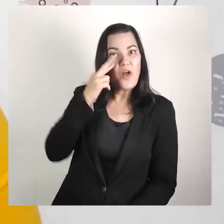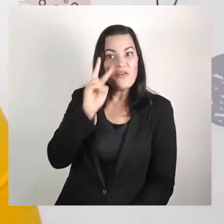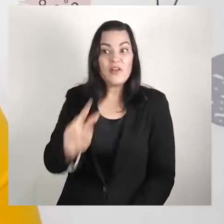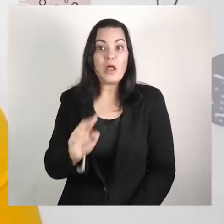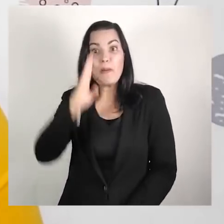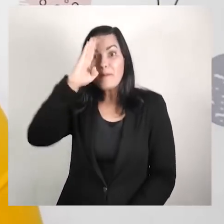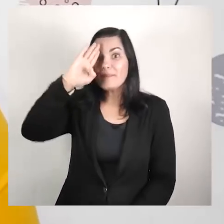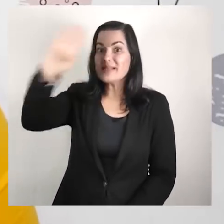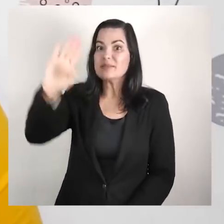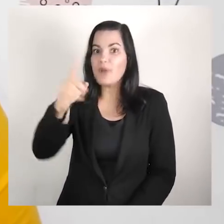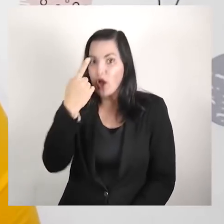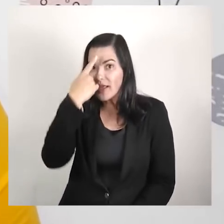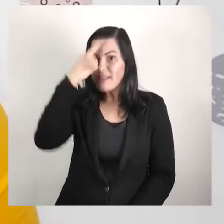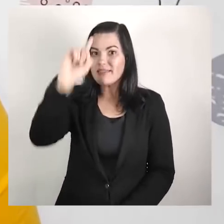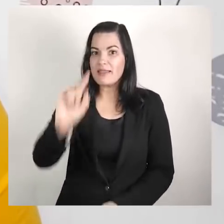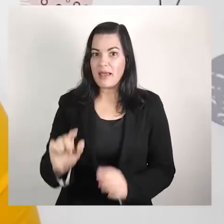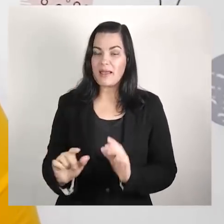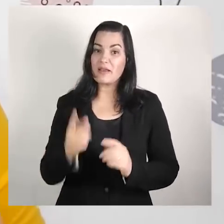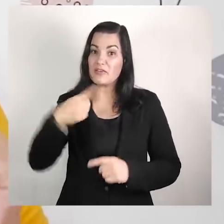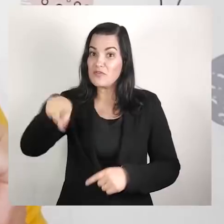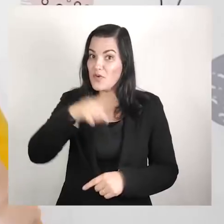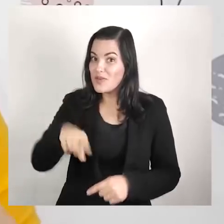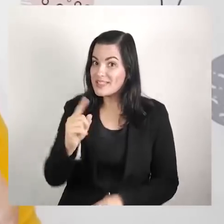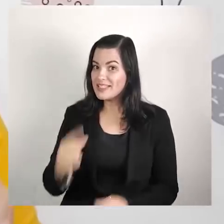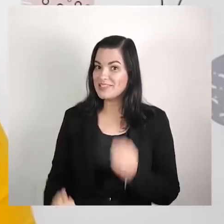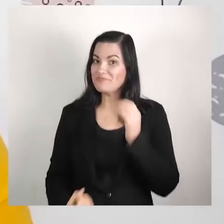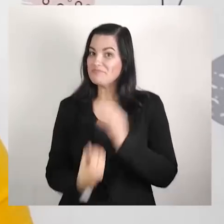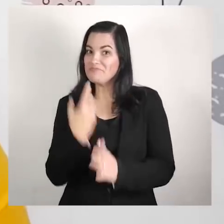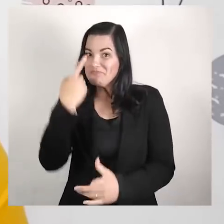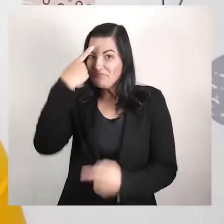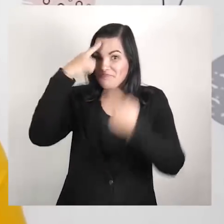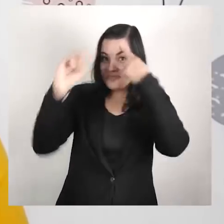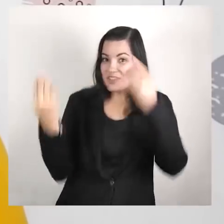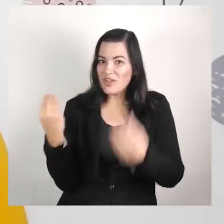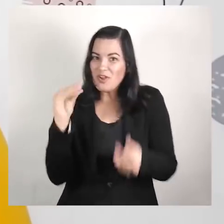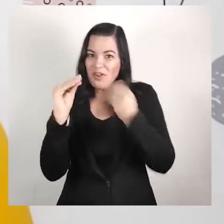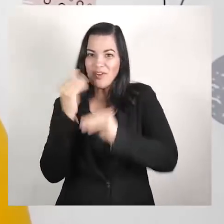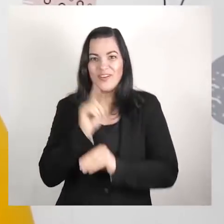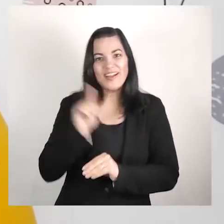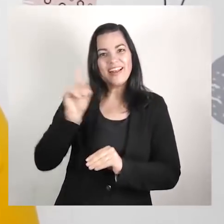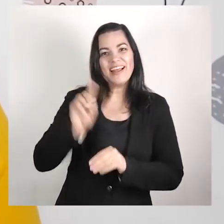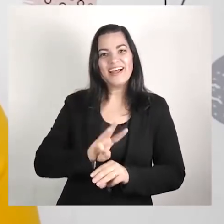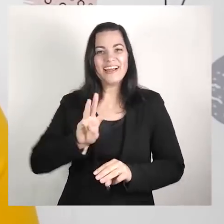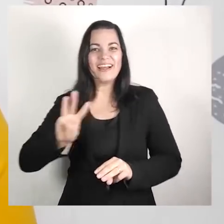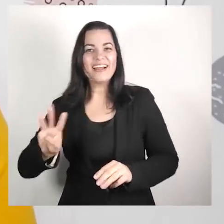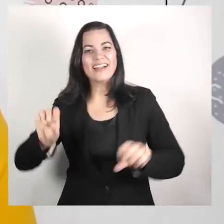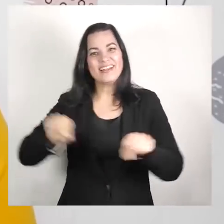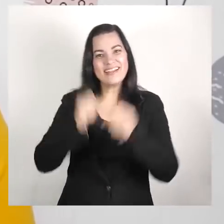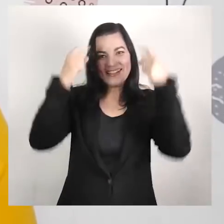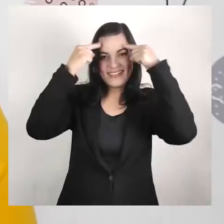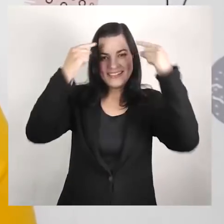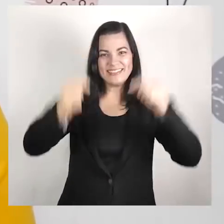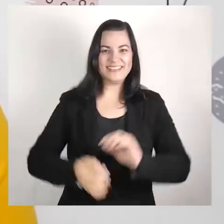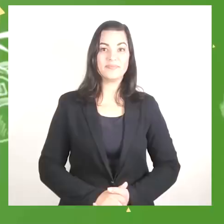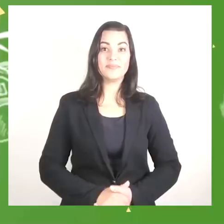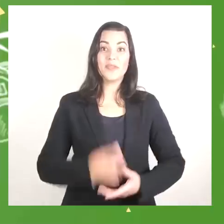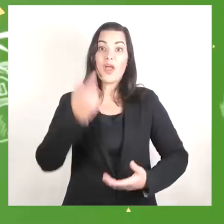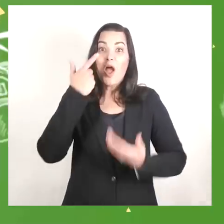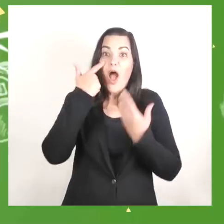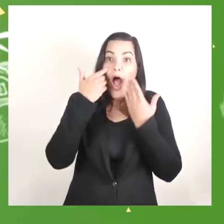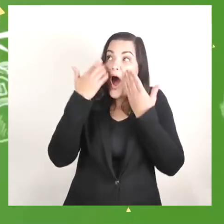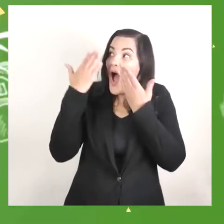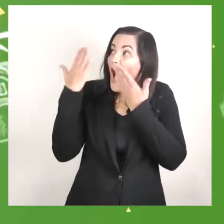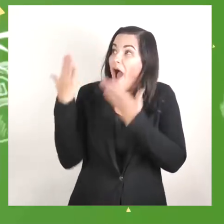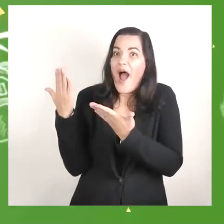as principais hipóteses que vocês colocaram lá no nosso Quebrando a Cuca.